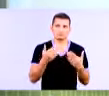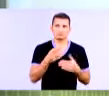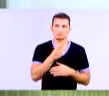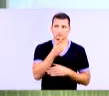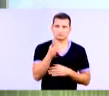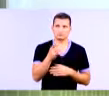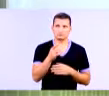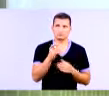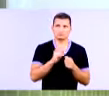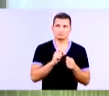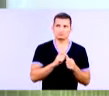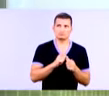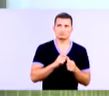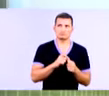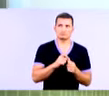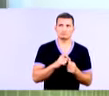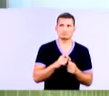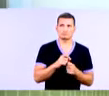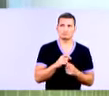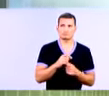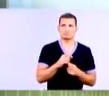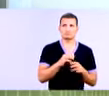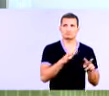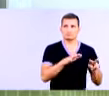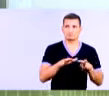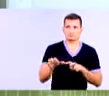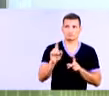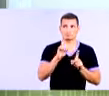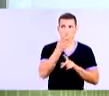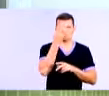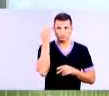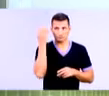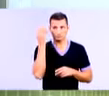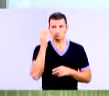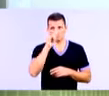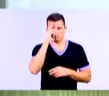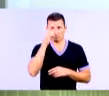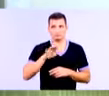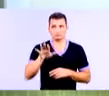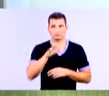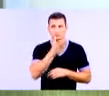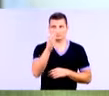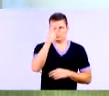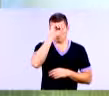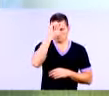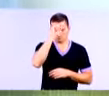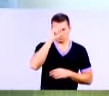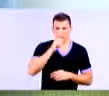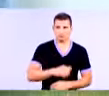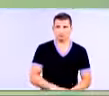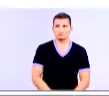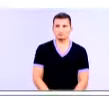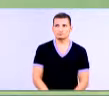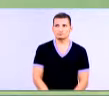essa semana, não esqueçam de criar esse ambiente para vocês aprenderem.